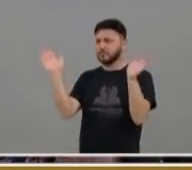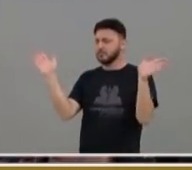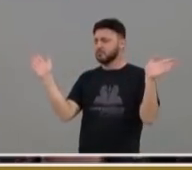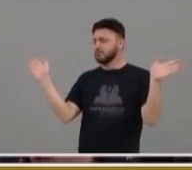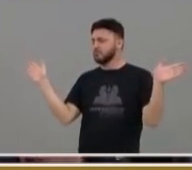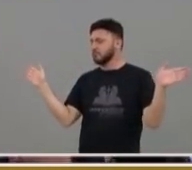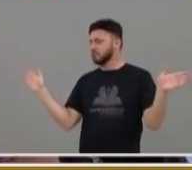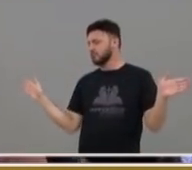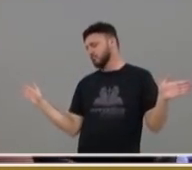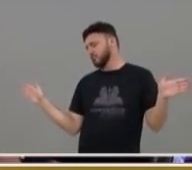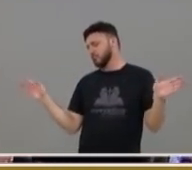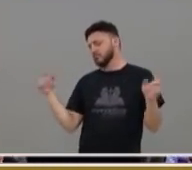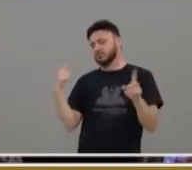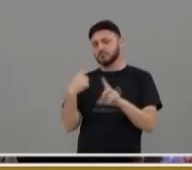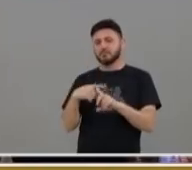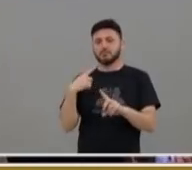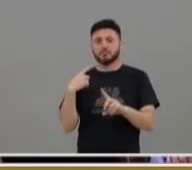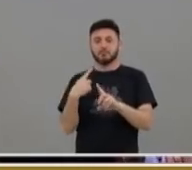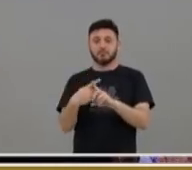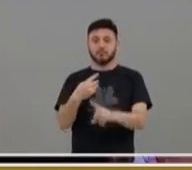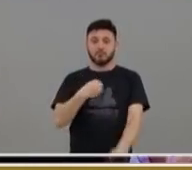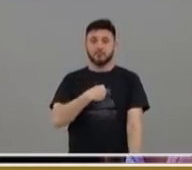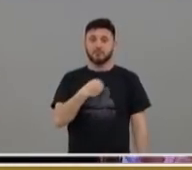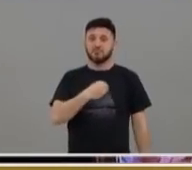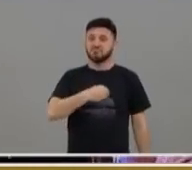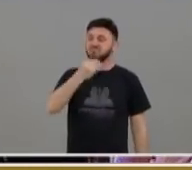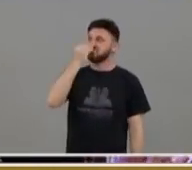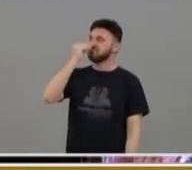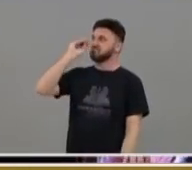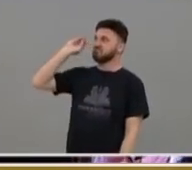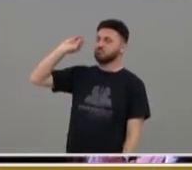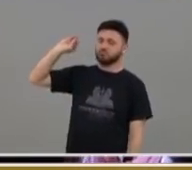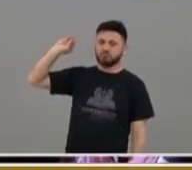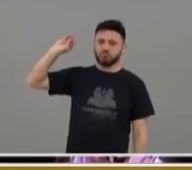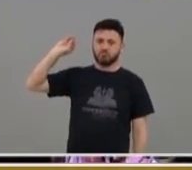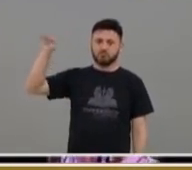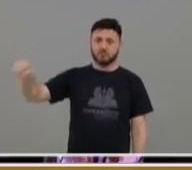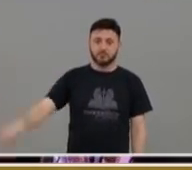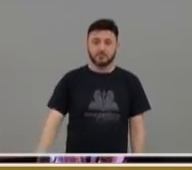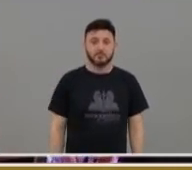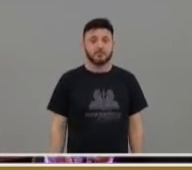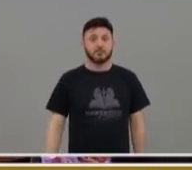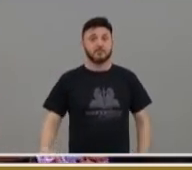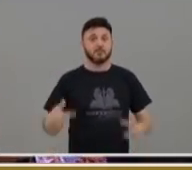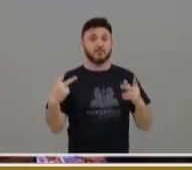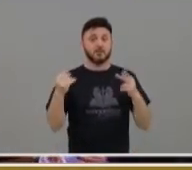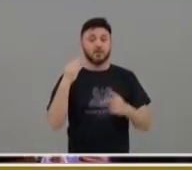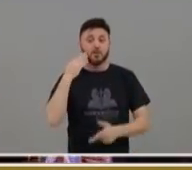Crucificado por minha redenção, como uma rosa.